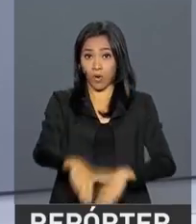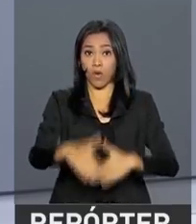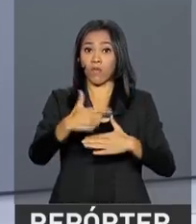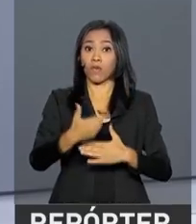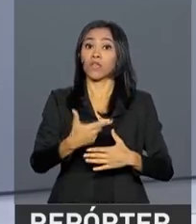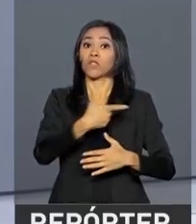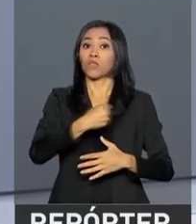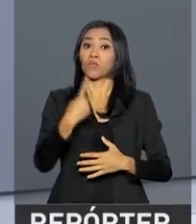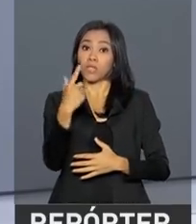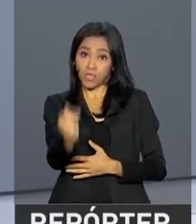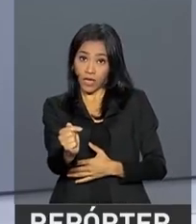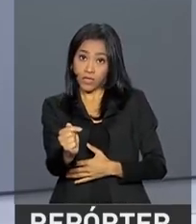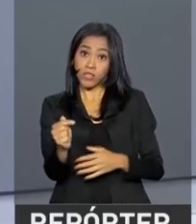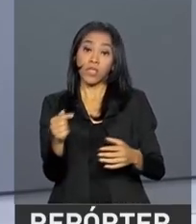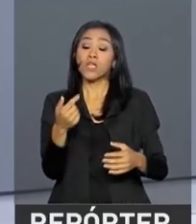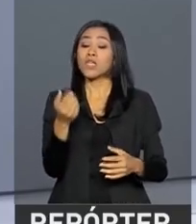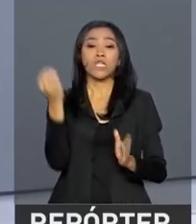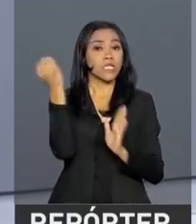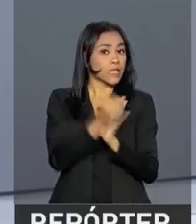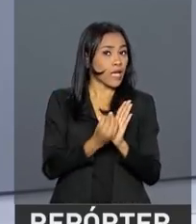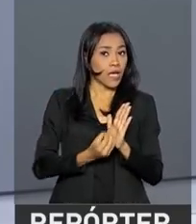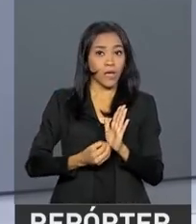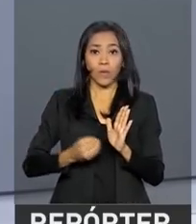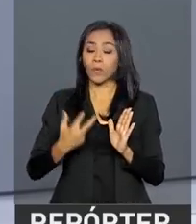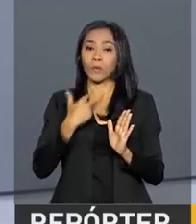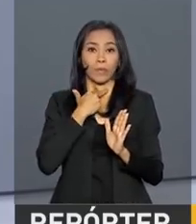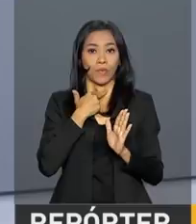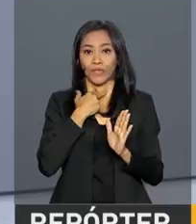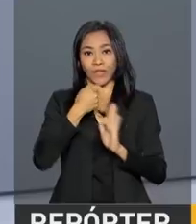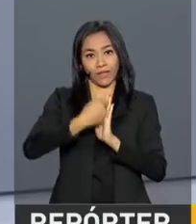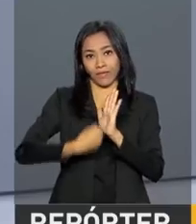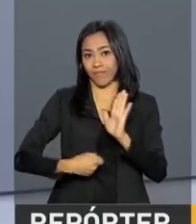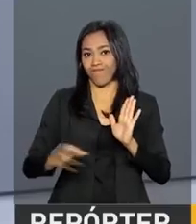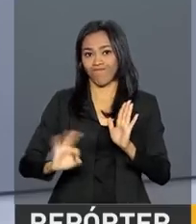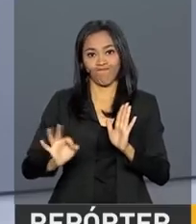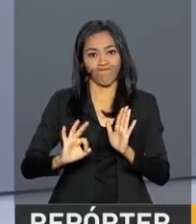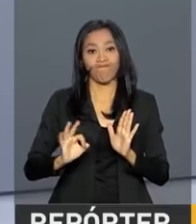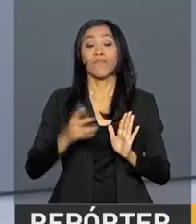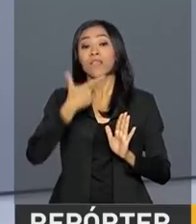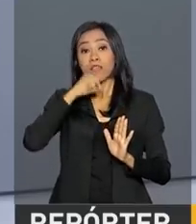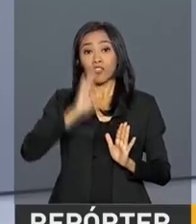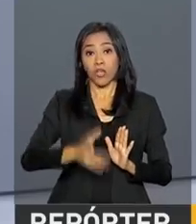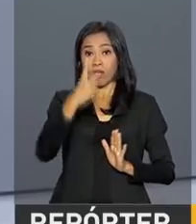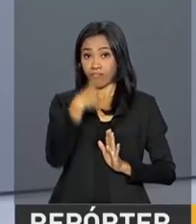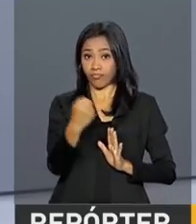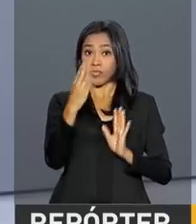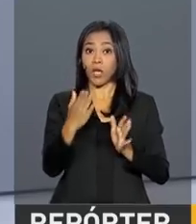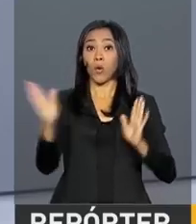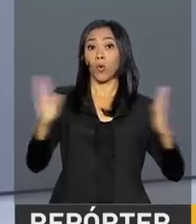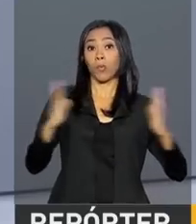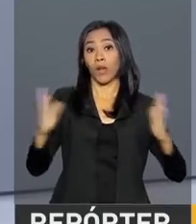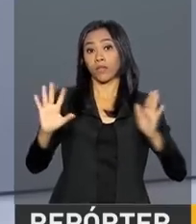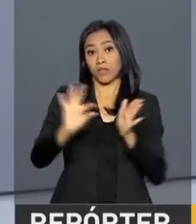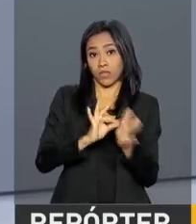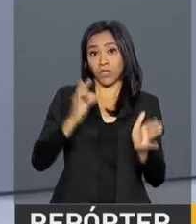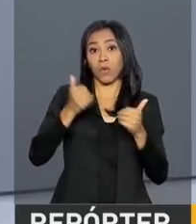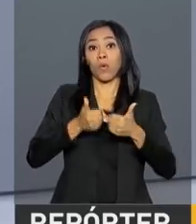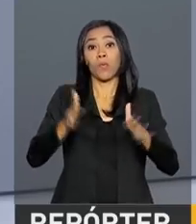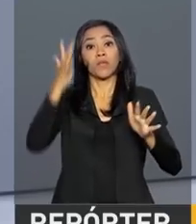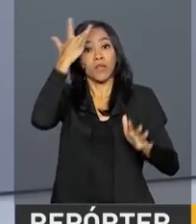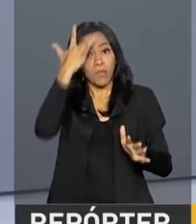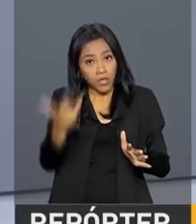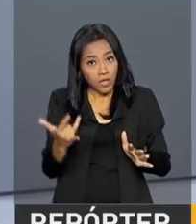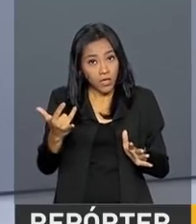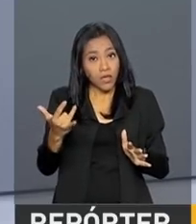2017 do enem e não tiraram zero na redação para os que forem selecionados o prazo de matrícula começa amanhã a